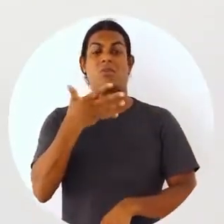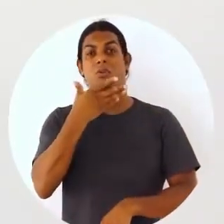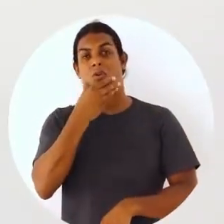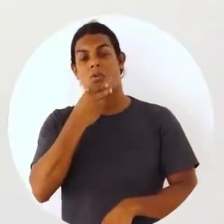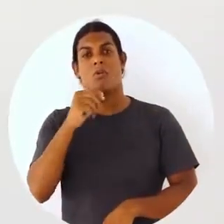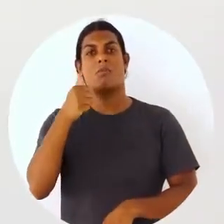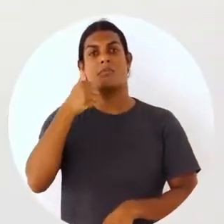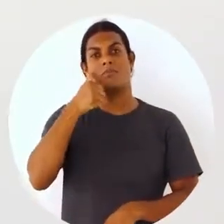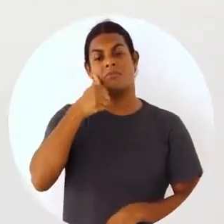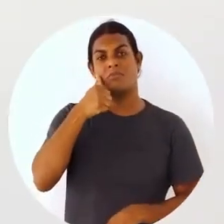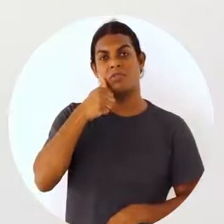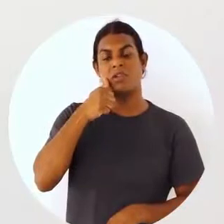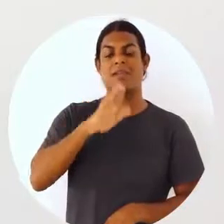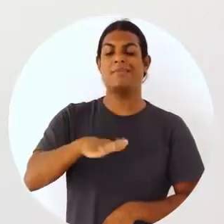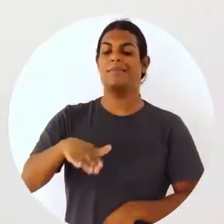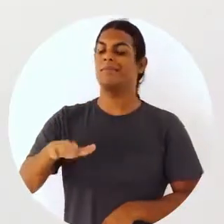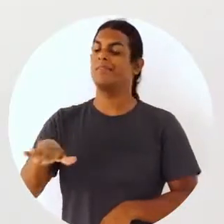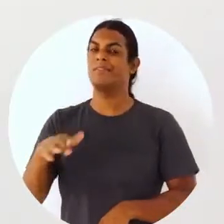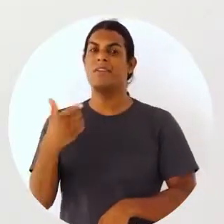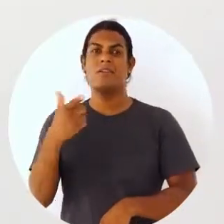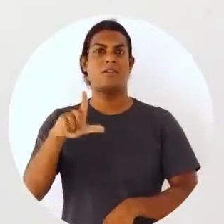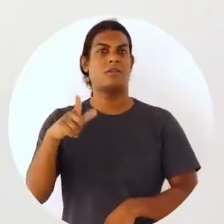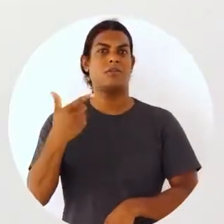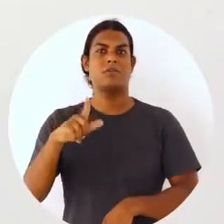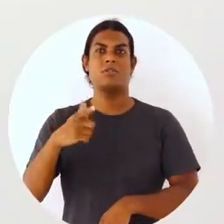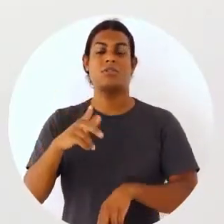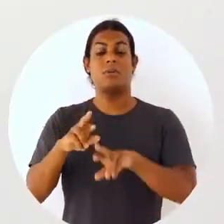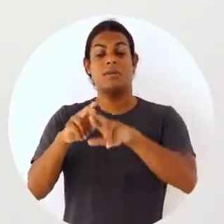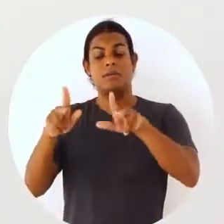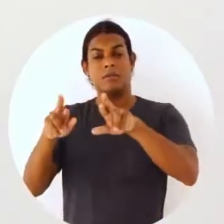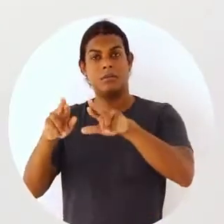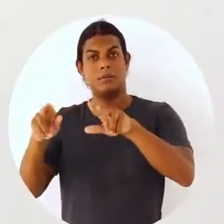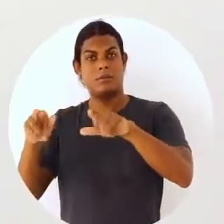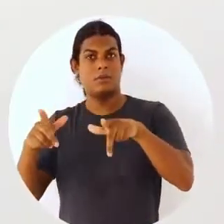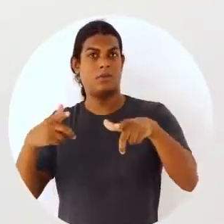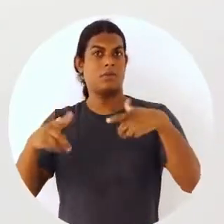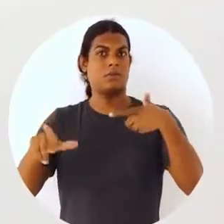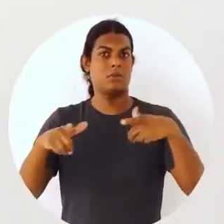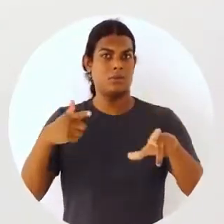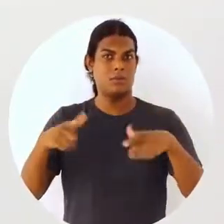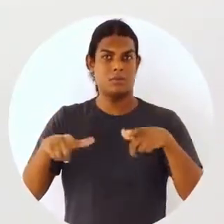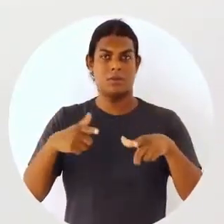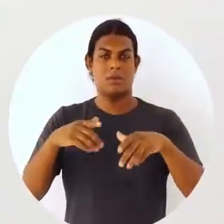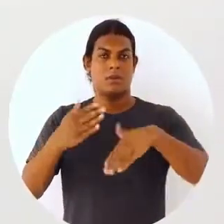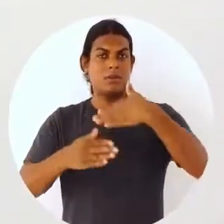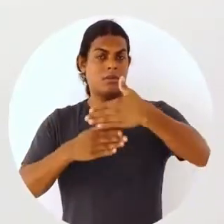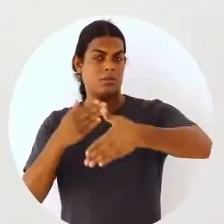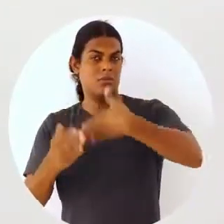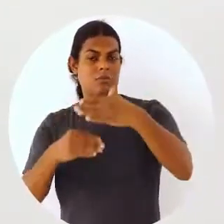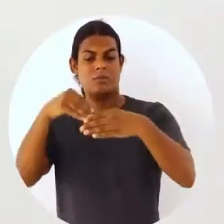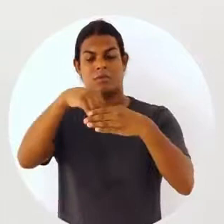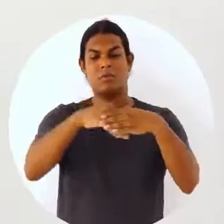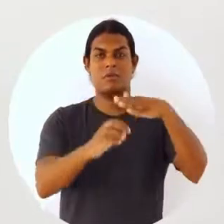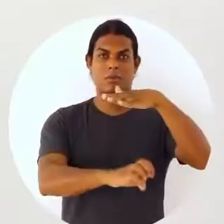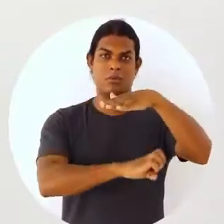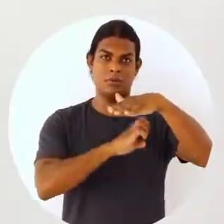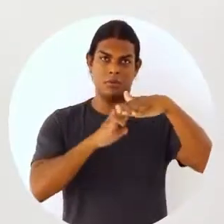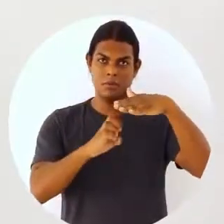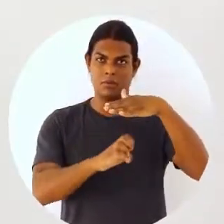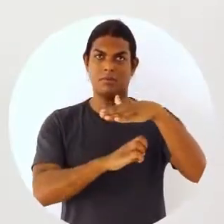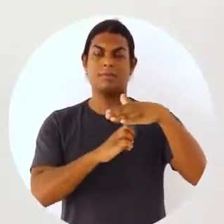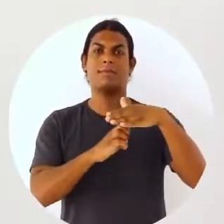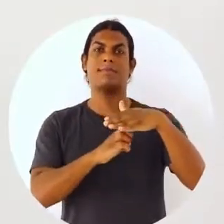e crianças não tinham distinção em relação ao seu trabalho desenvolvido dentro dessas fábricas.